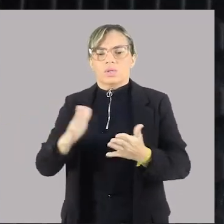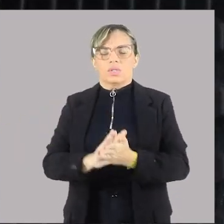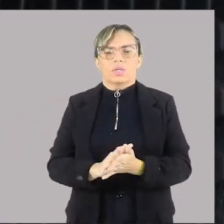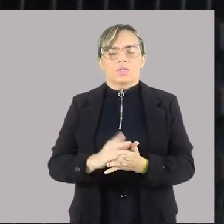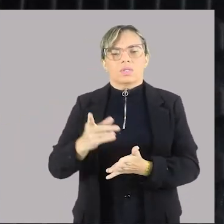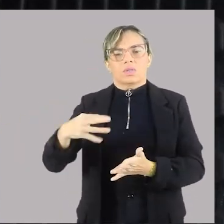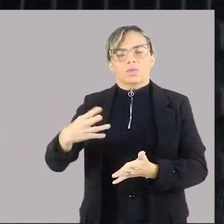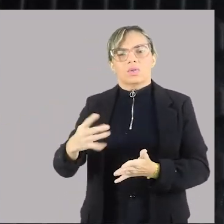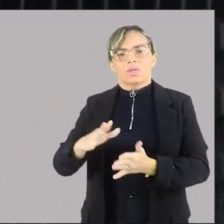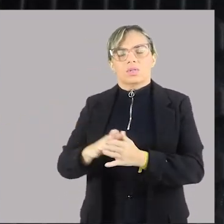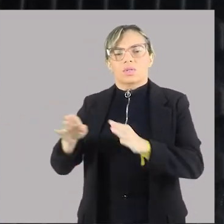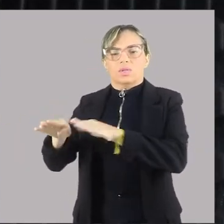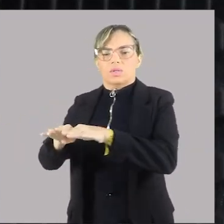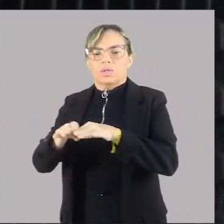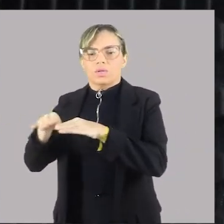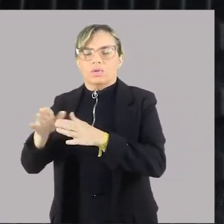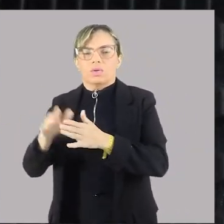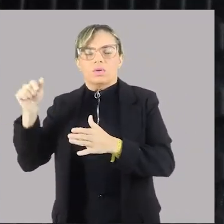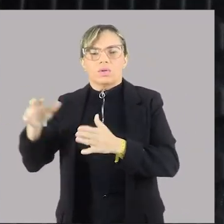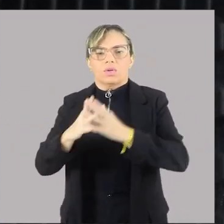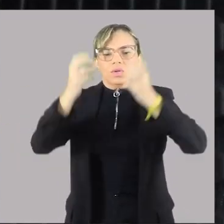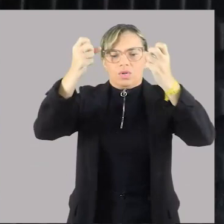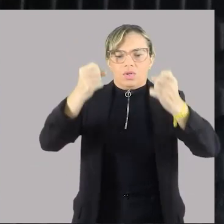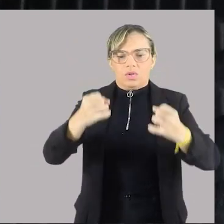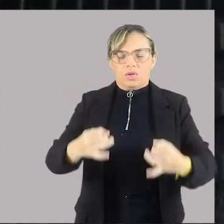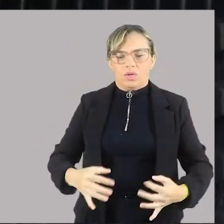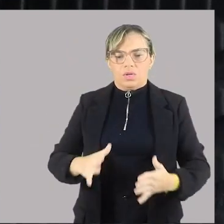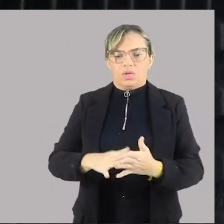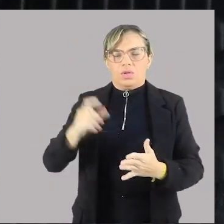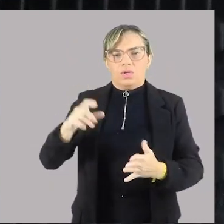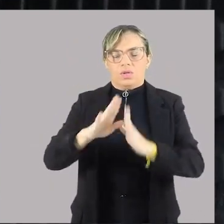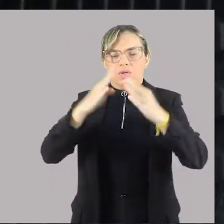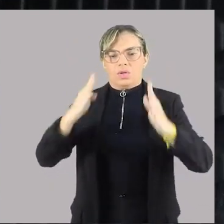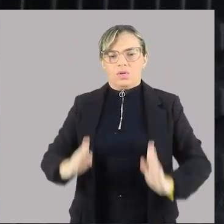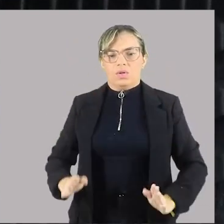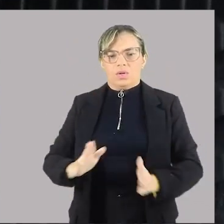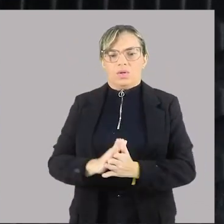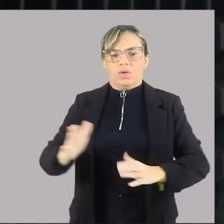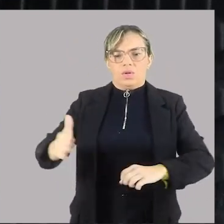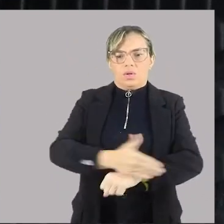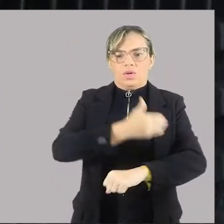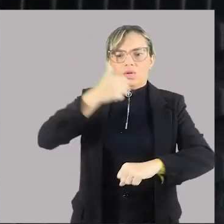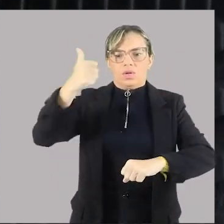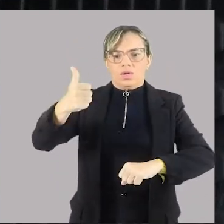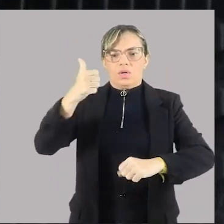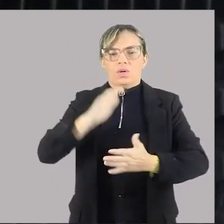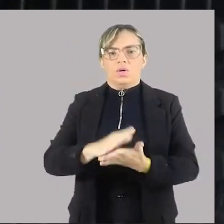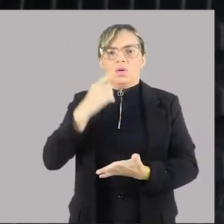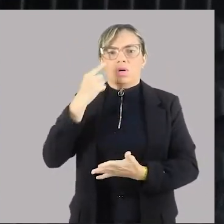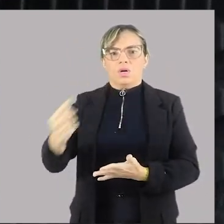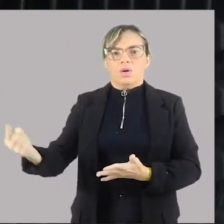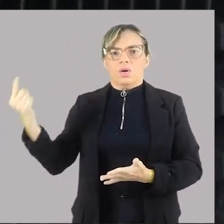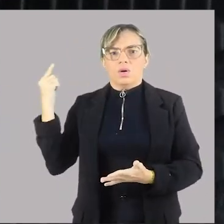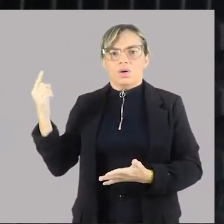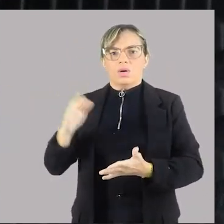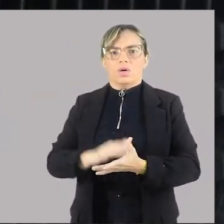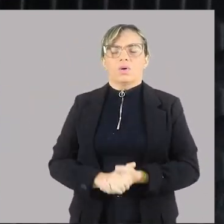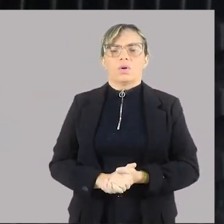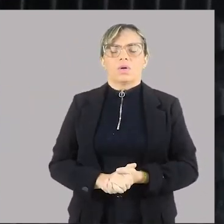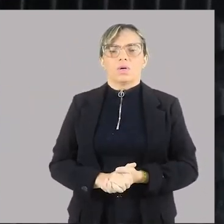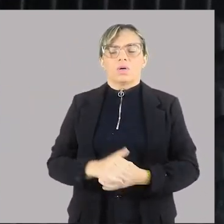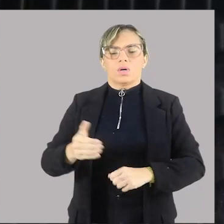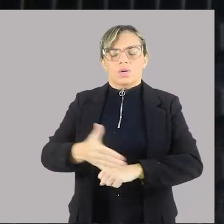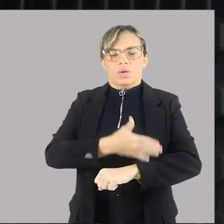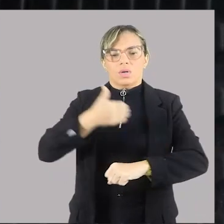comunista para justificar o golpe do Estado Novo, ok? Para justificar o golpe